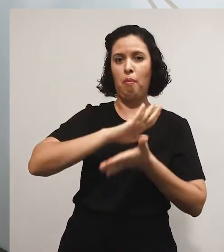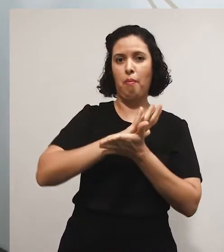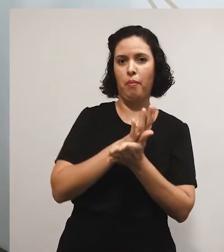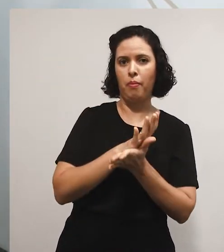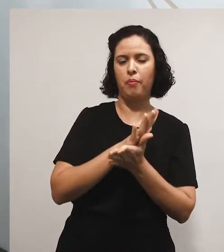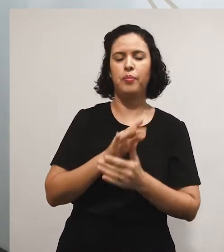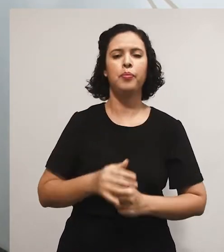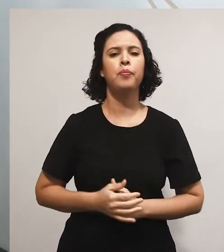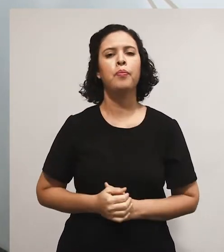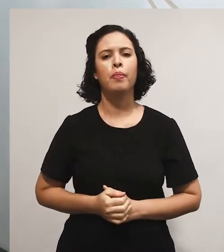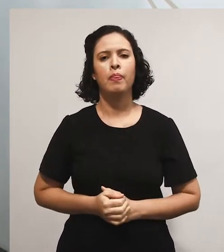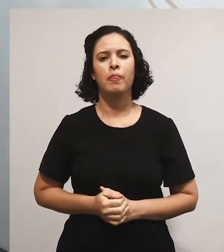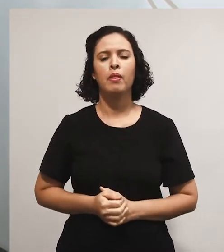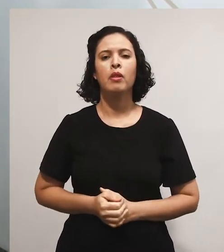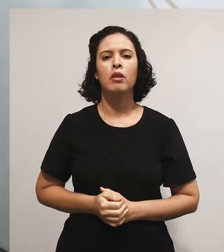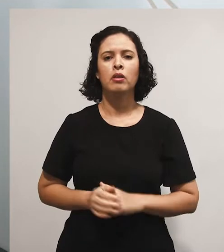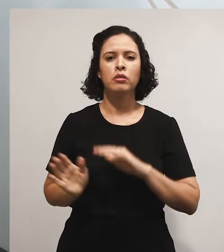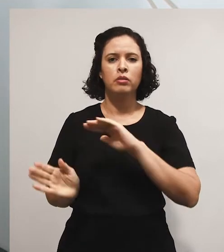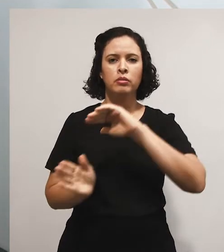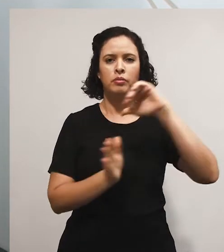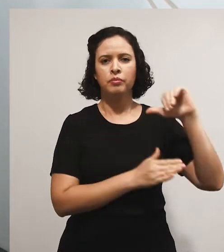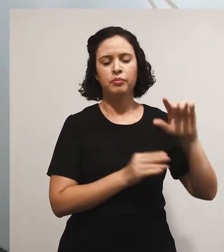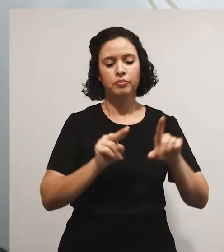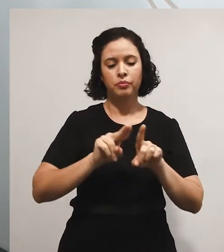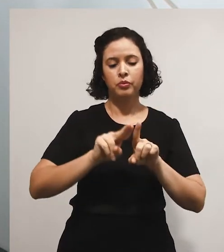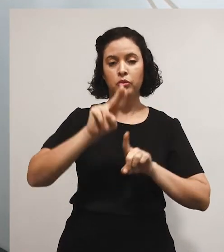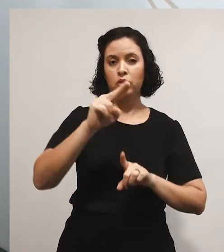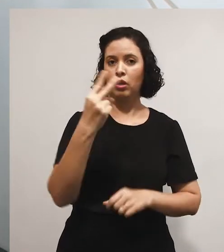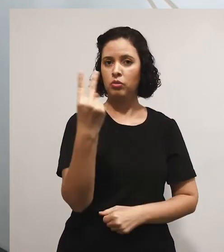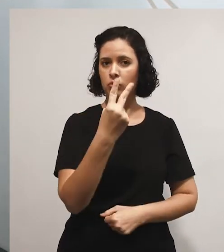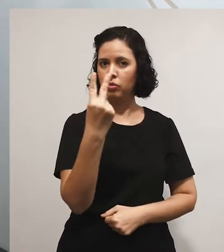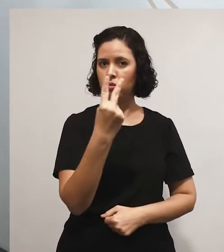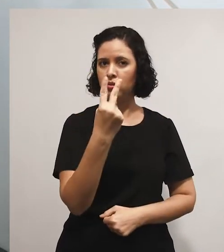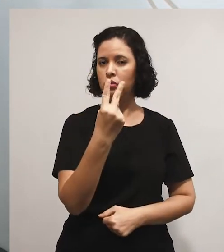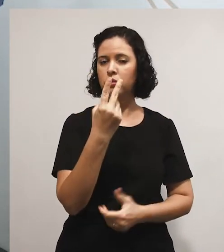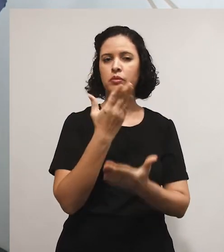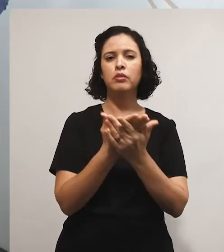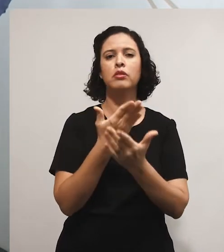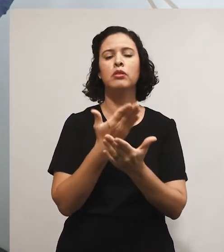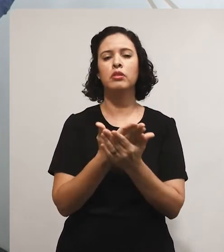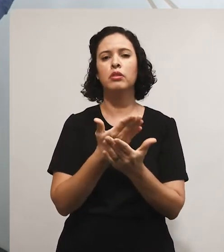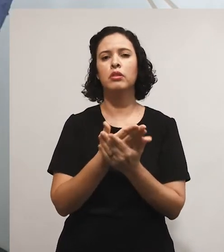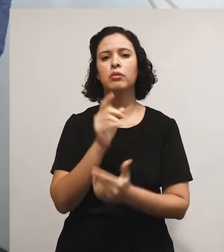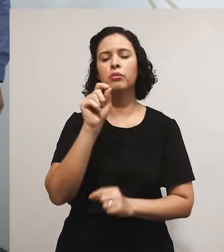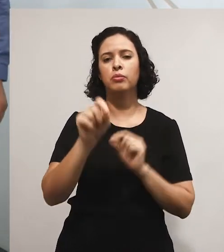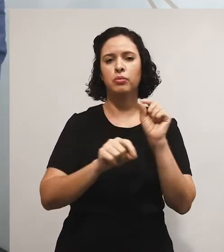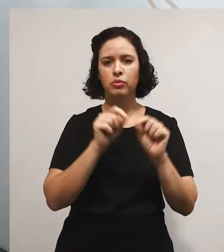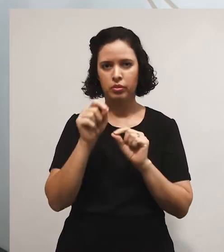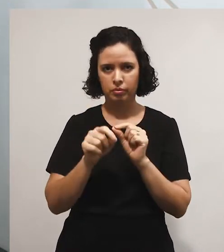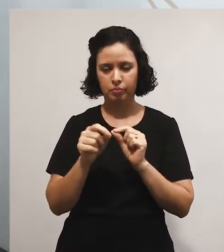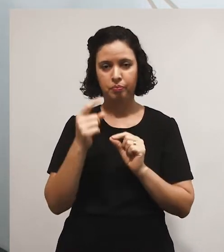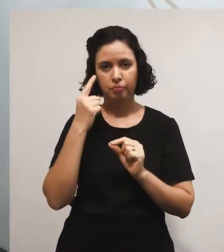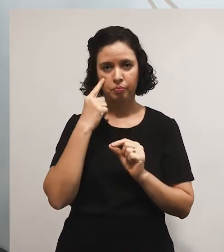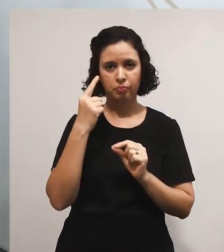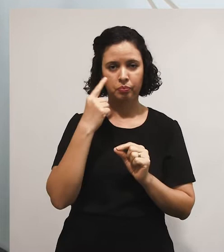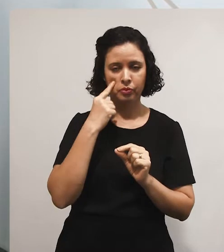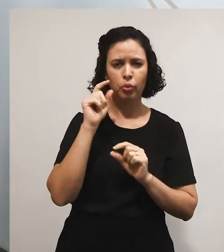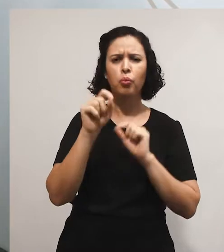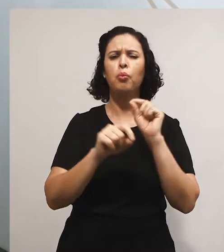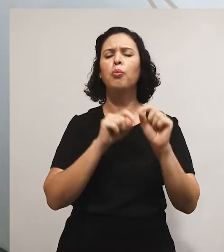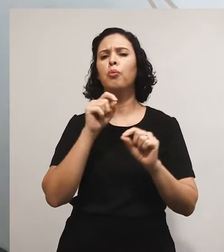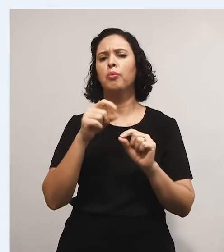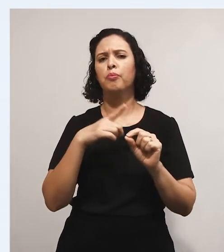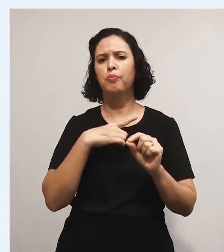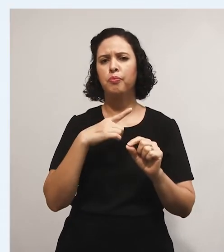Muito bem, na unidade 2, né, como vamos trabalhar com a unidade 2? O que tem na unidade